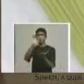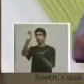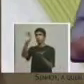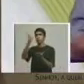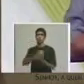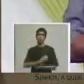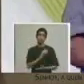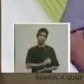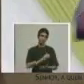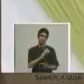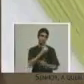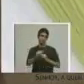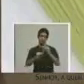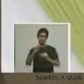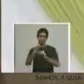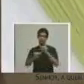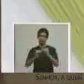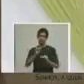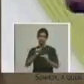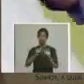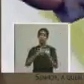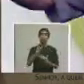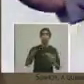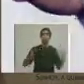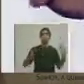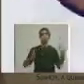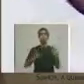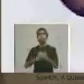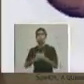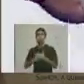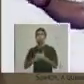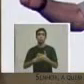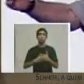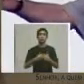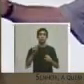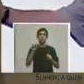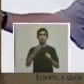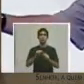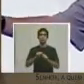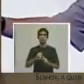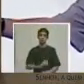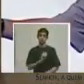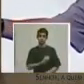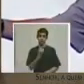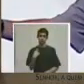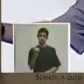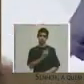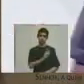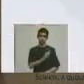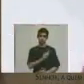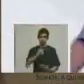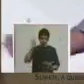de morte, tudo aquilo que causa as marcas negativas do nosso